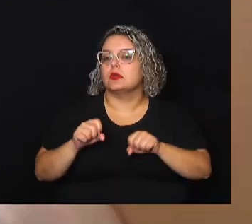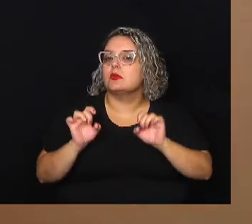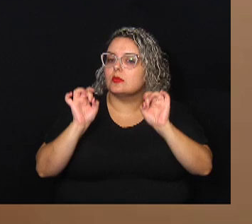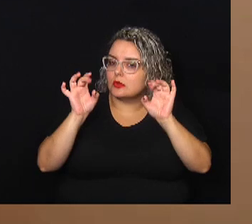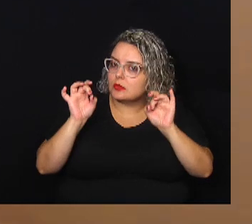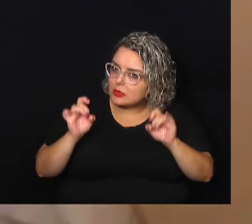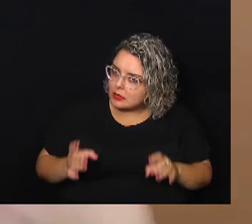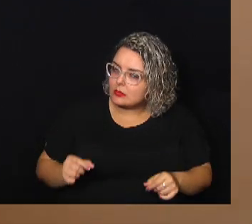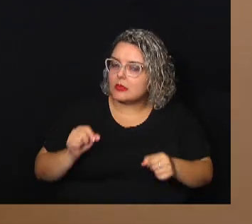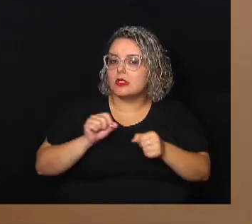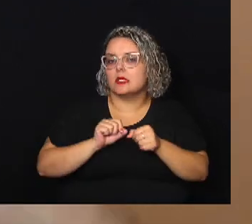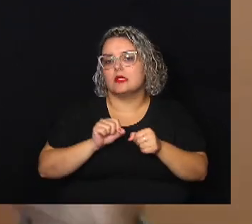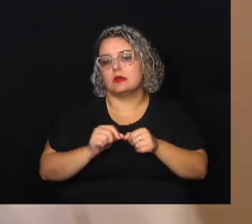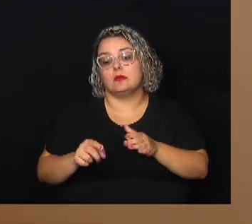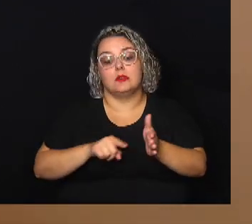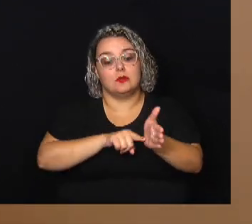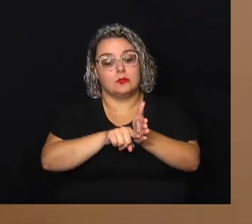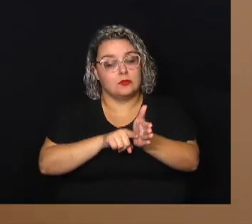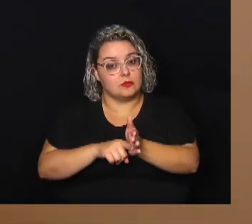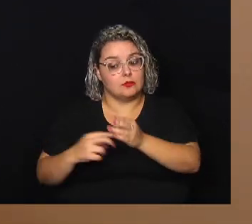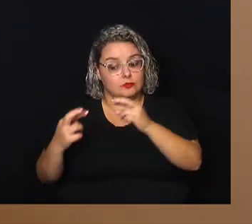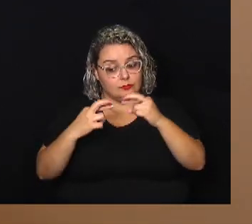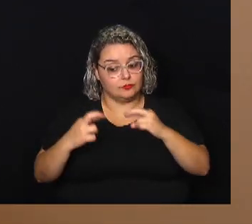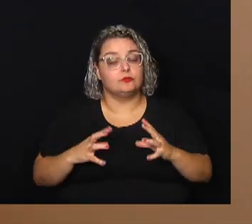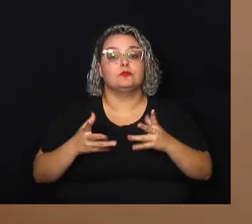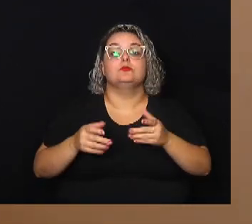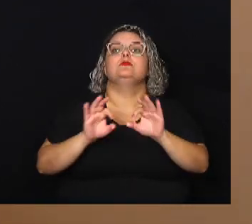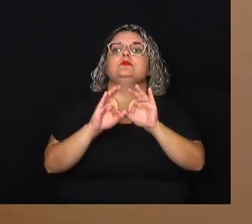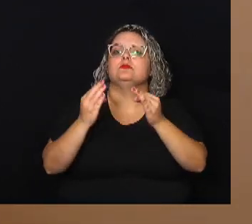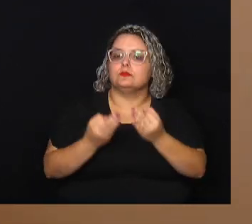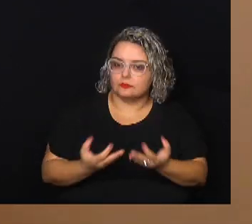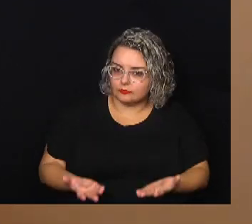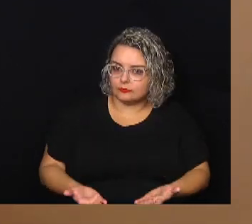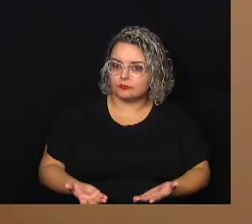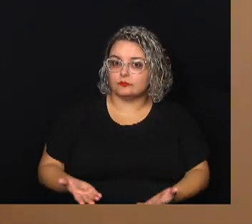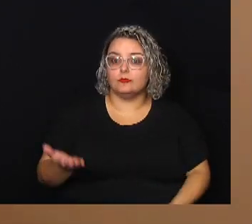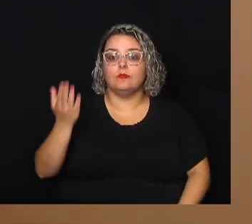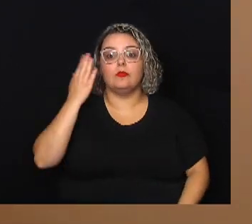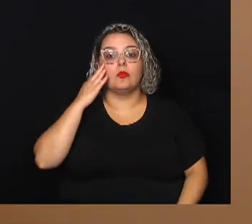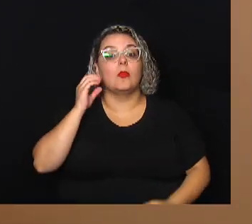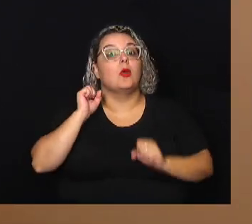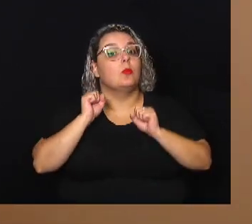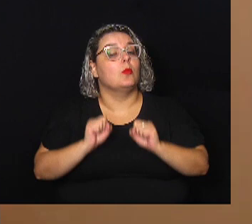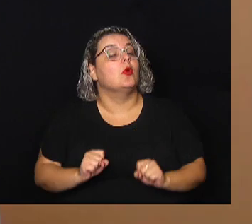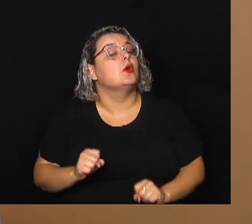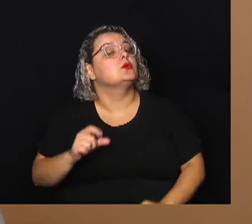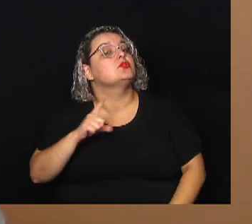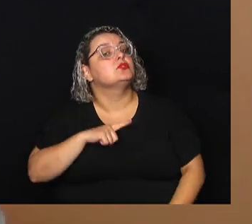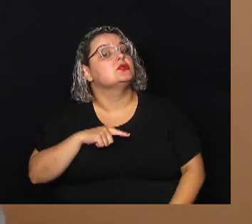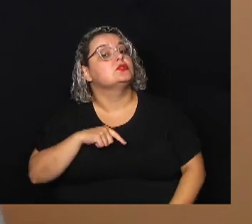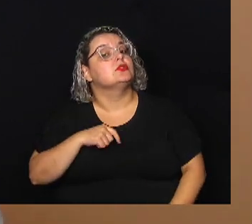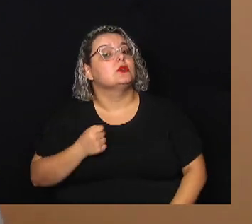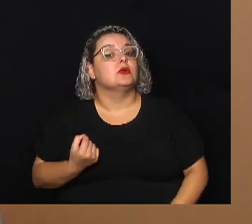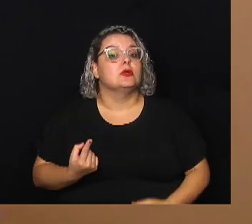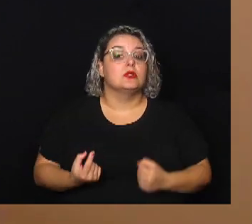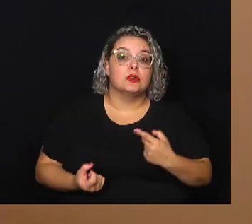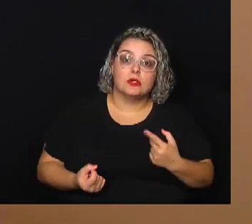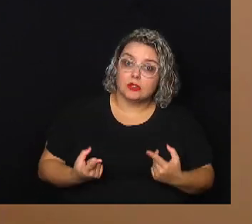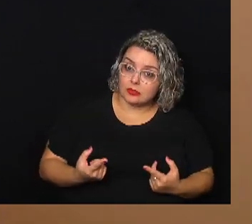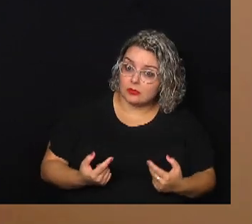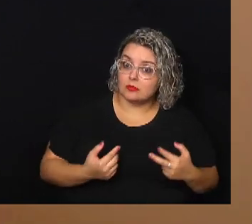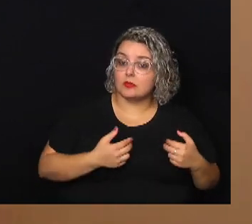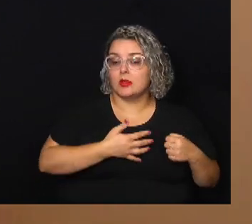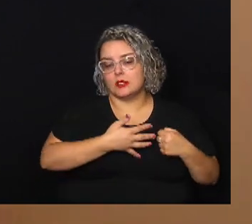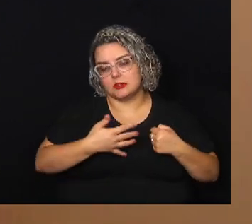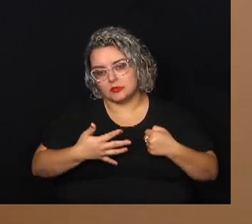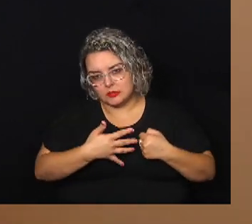ele faça a investigação de toda a sua família, entenda se vocês podem ter alguma síndrome hereditária